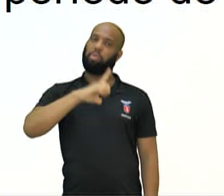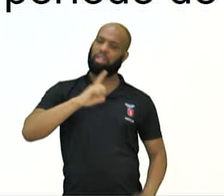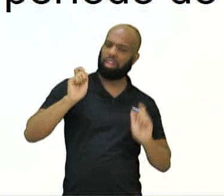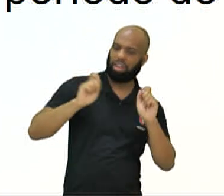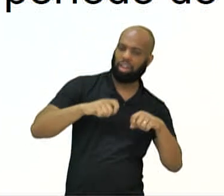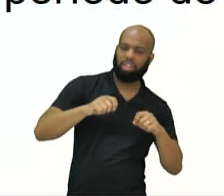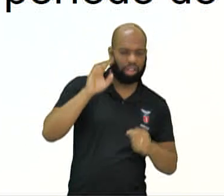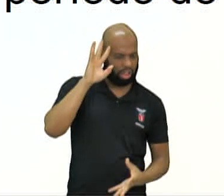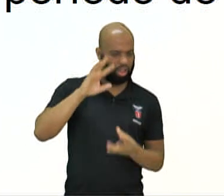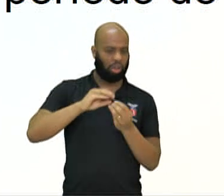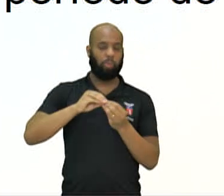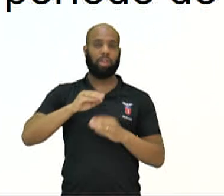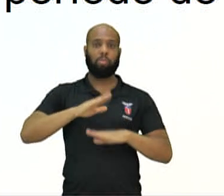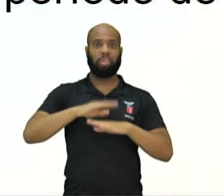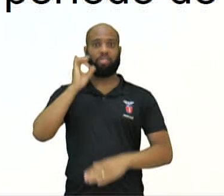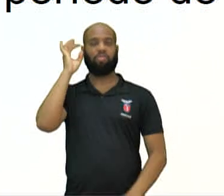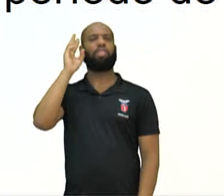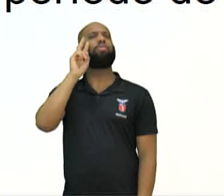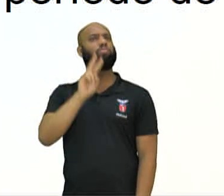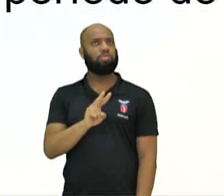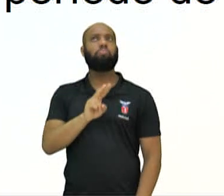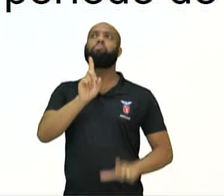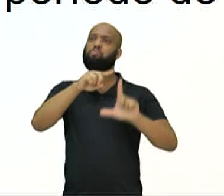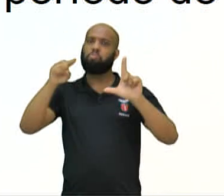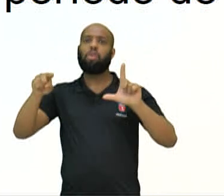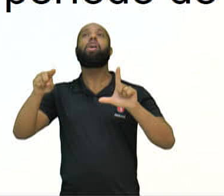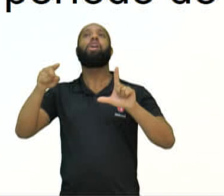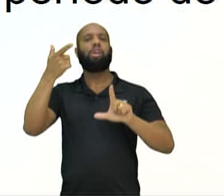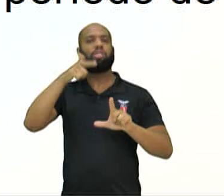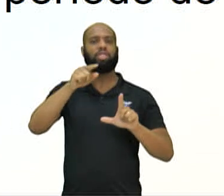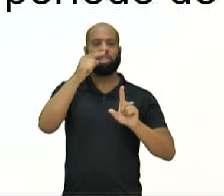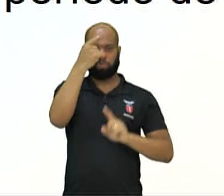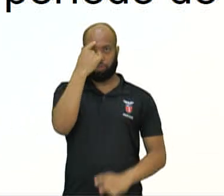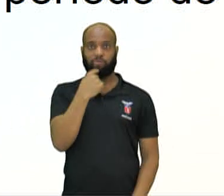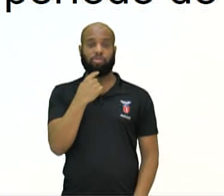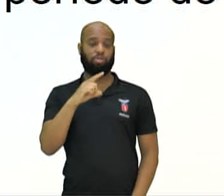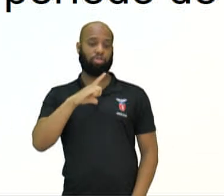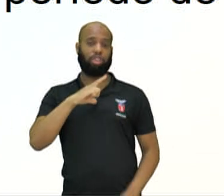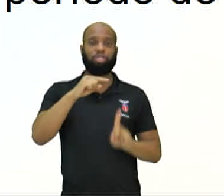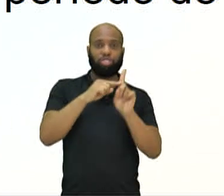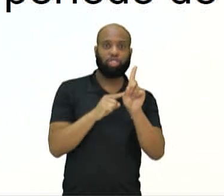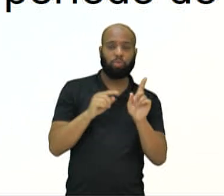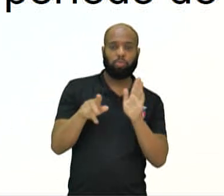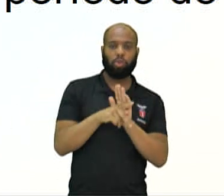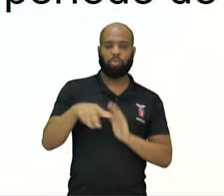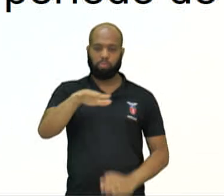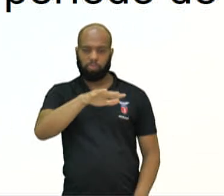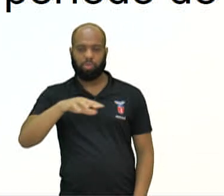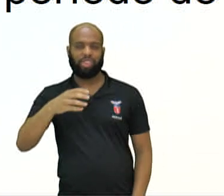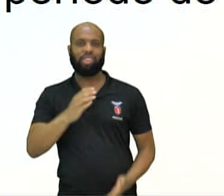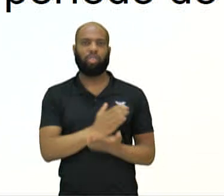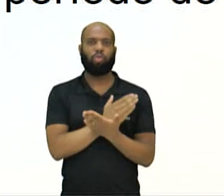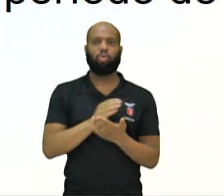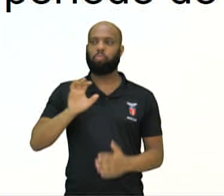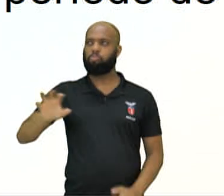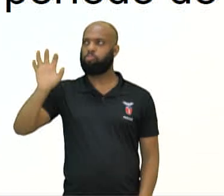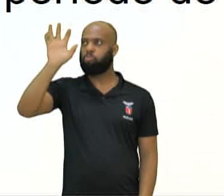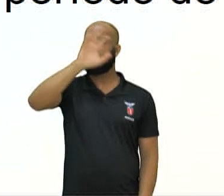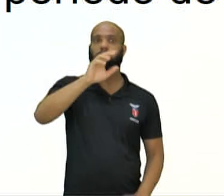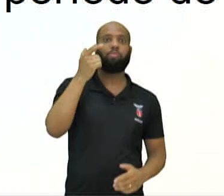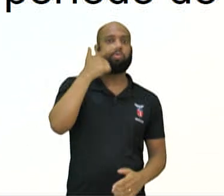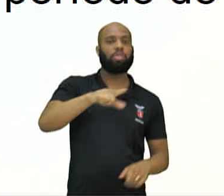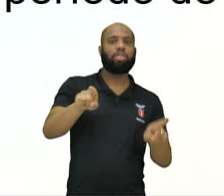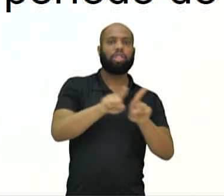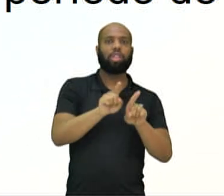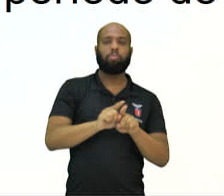uma compreensão mais fácil do perfil climático de uma determinada região. É através do climograma que pode-se